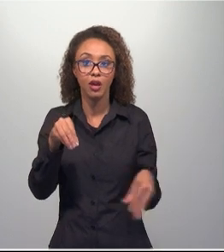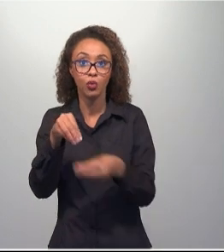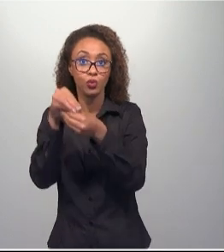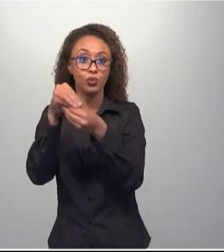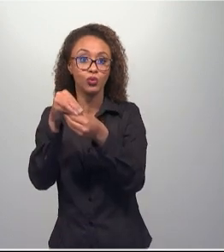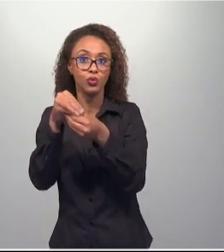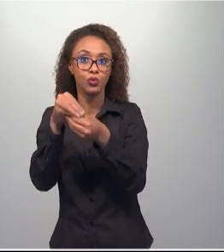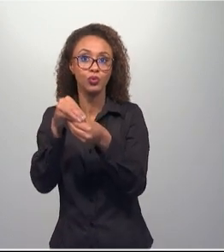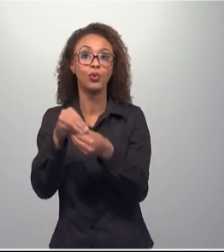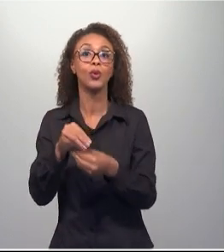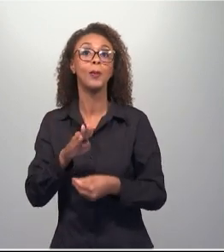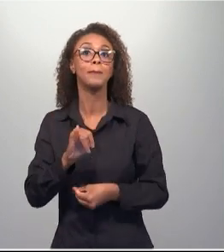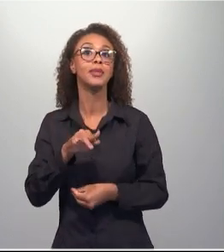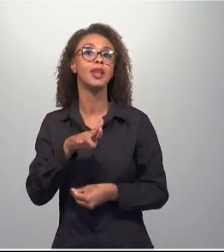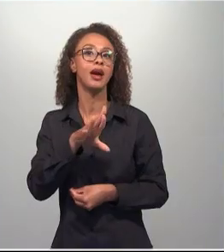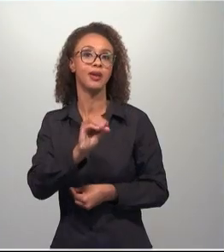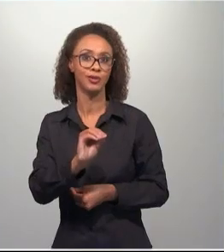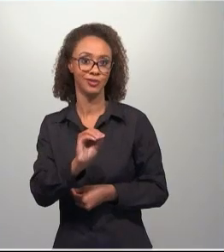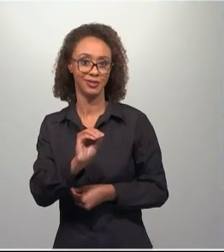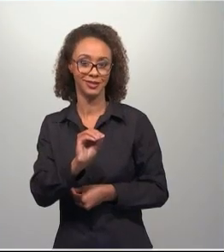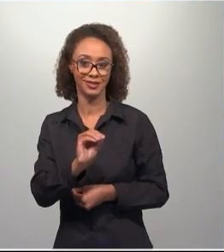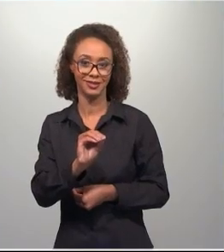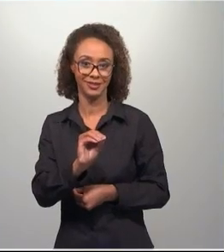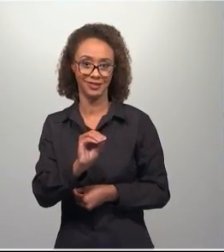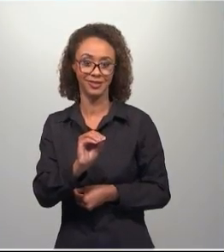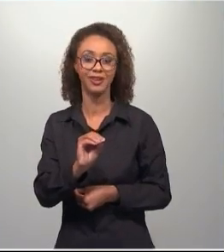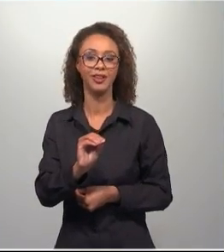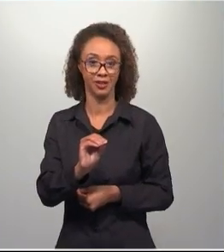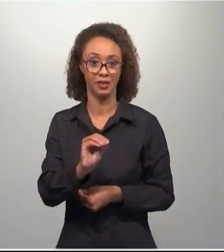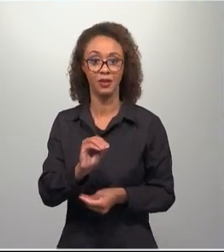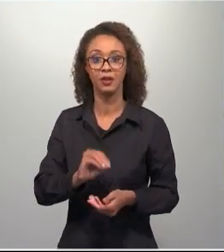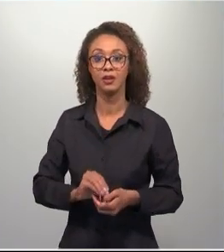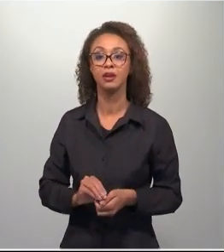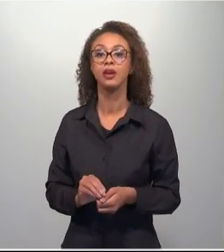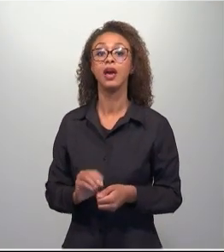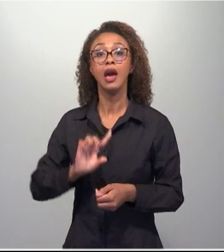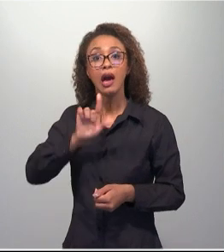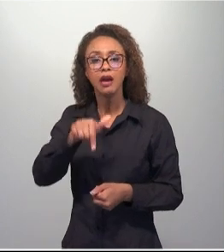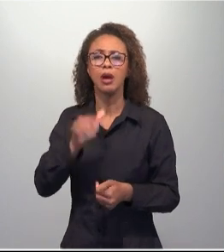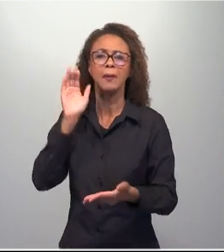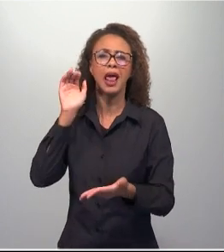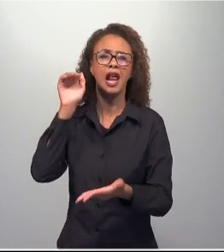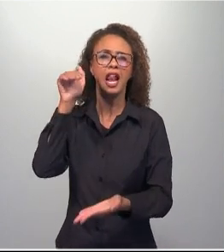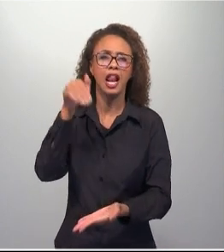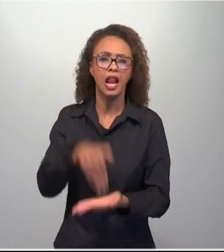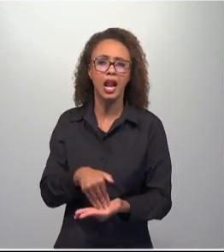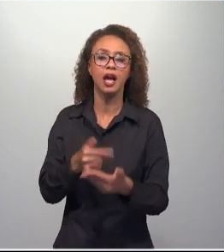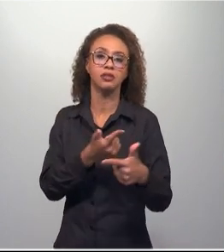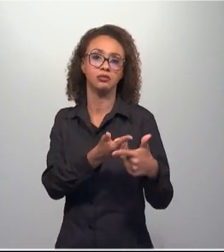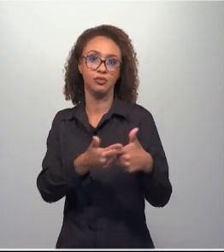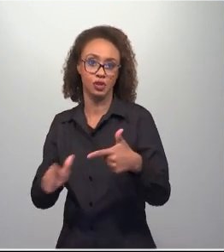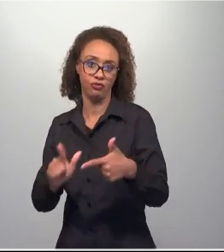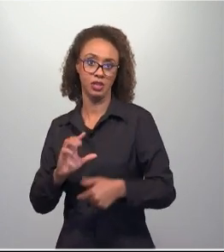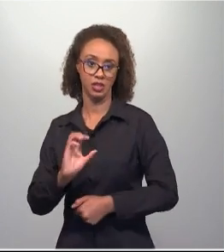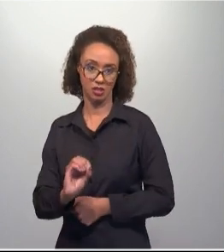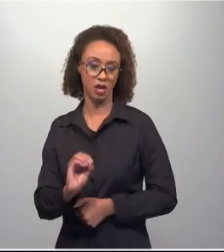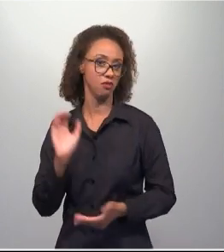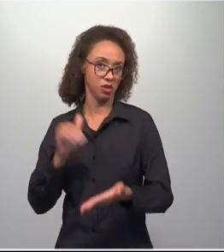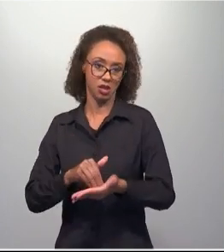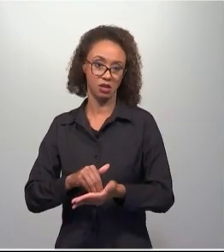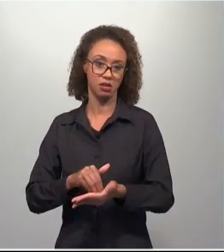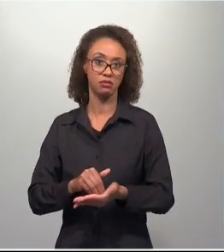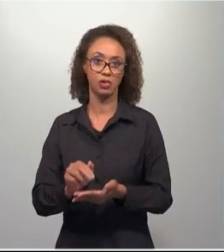número binário que me interessa vou dividir até atingir o valor zero na divisão